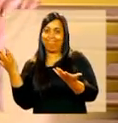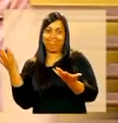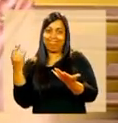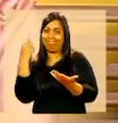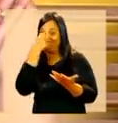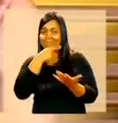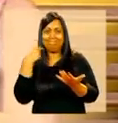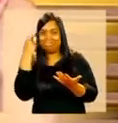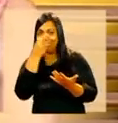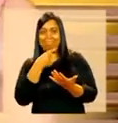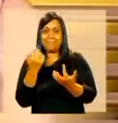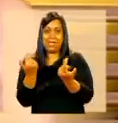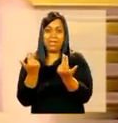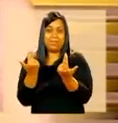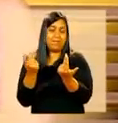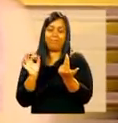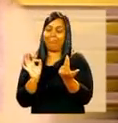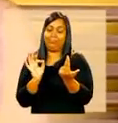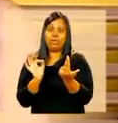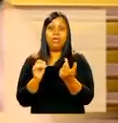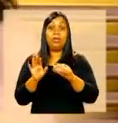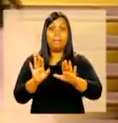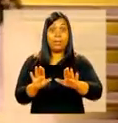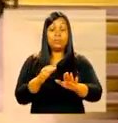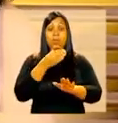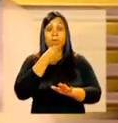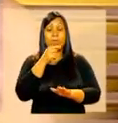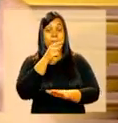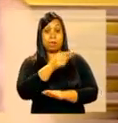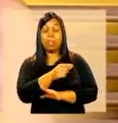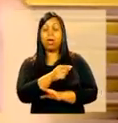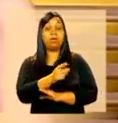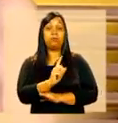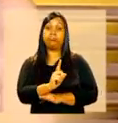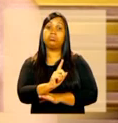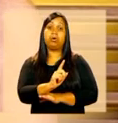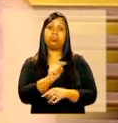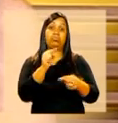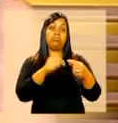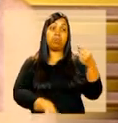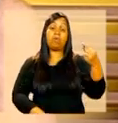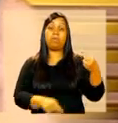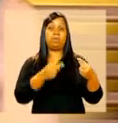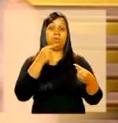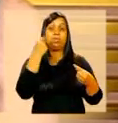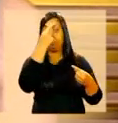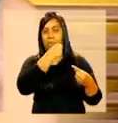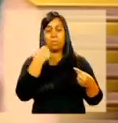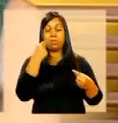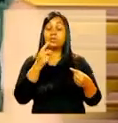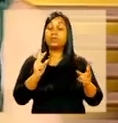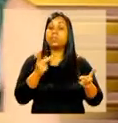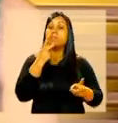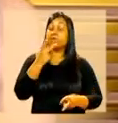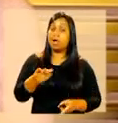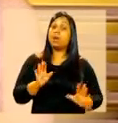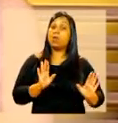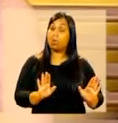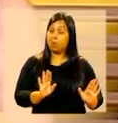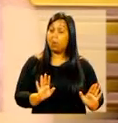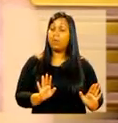foto configura você. Só que pro agente lá, ele acha que não é você. Então, assim, a gente sempre